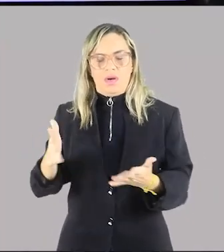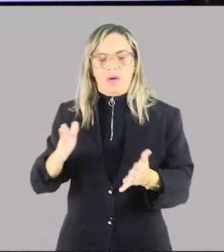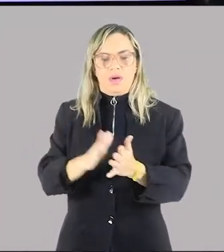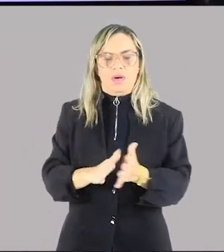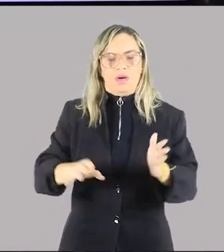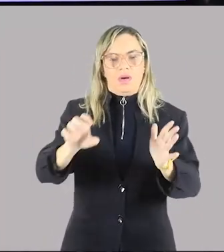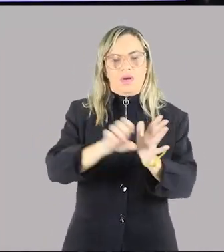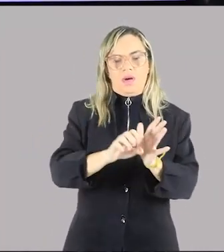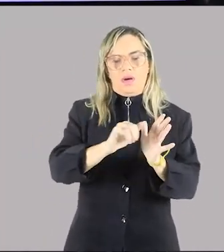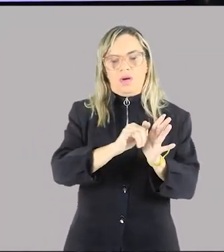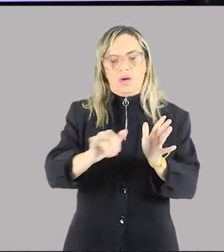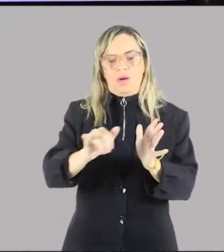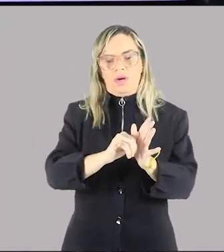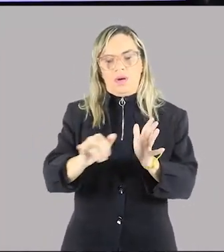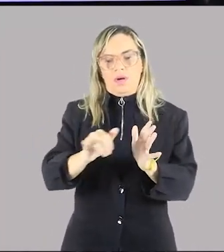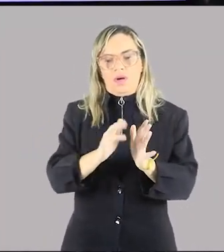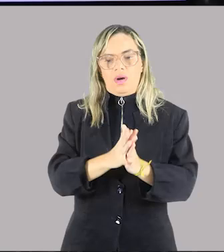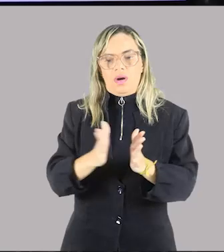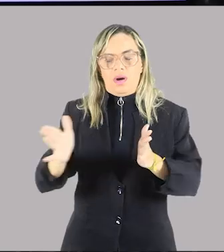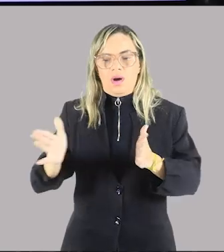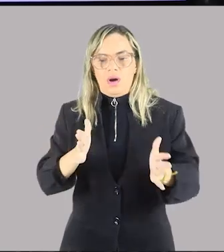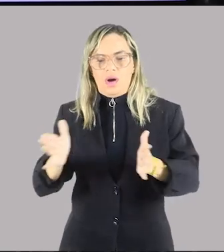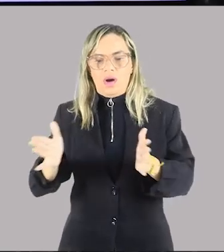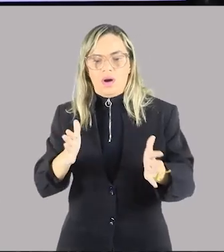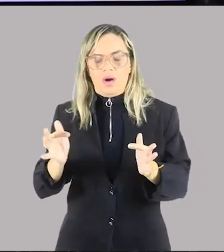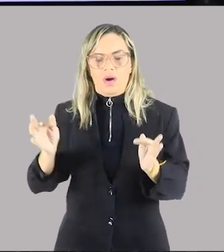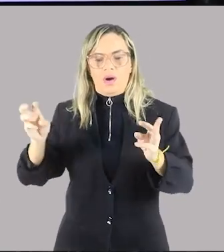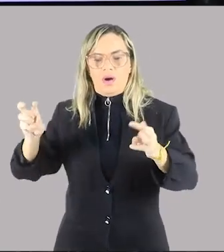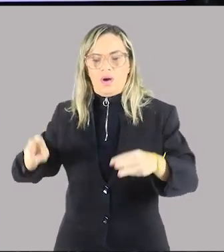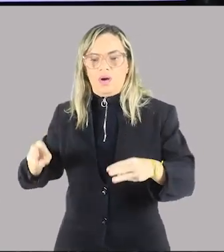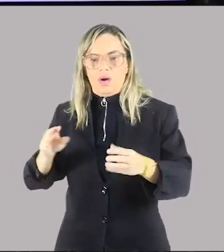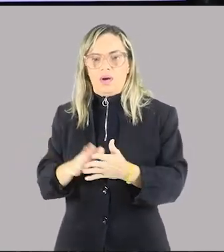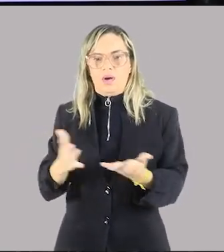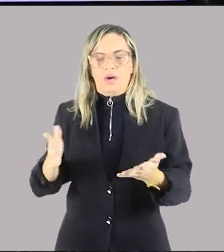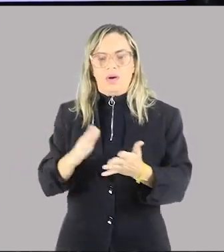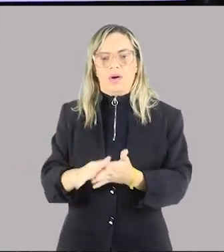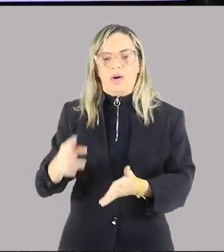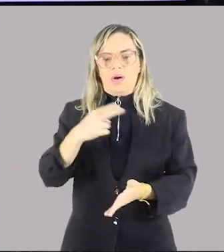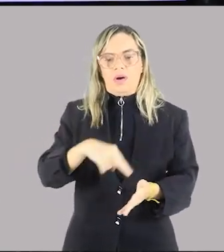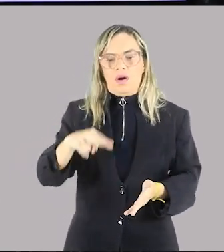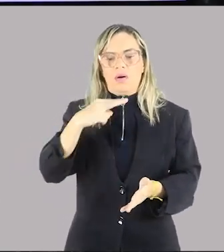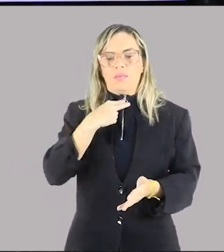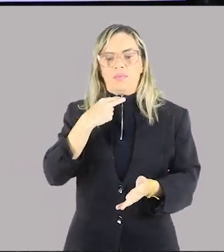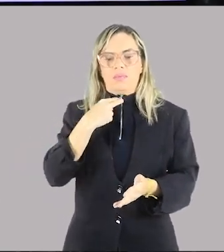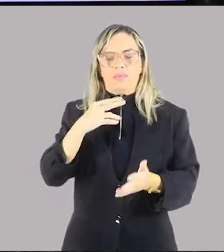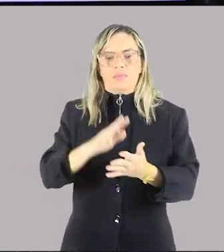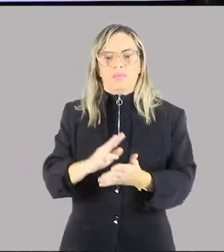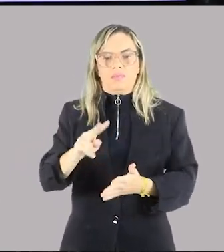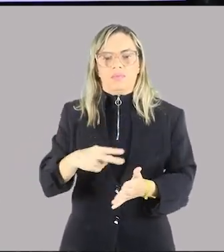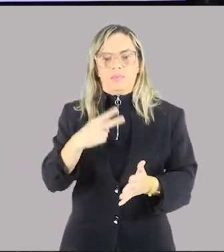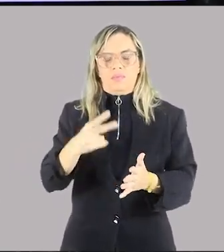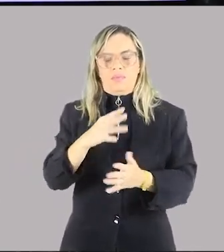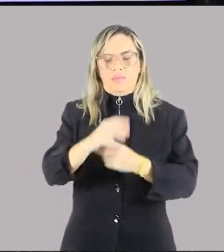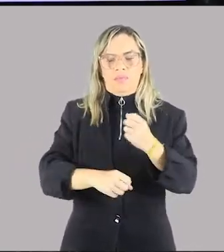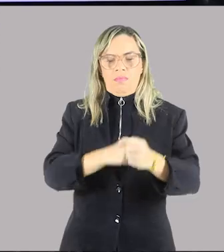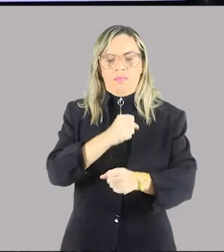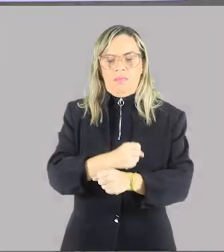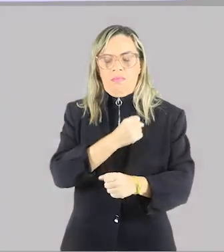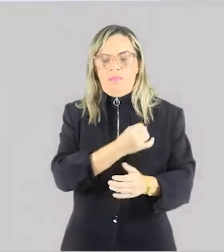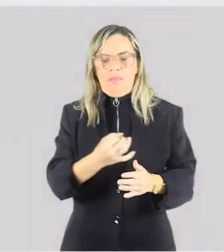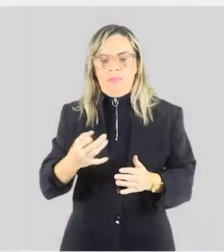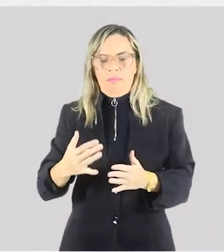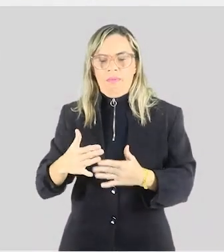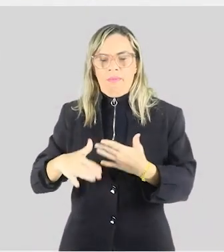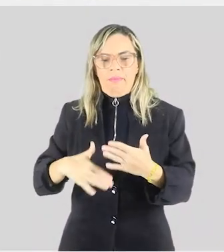irá definir o prazo de validade do concurso, não sendo possível ultrapassar esses 2 anos, perfeito? Prorrogável por igual período.